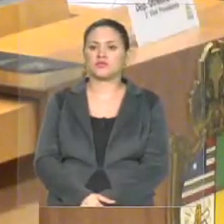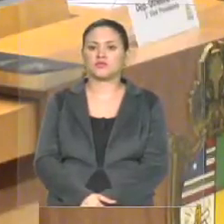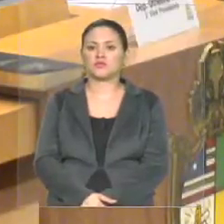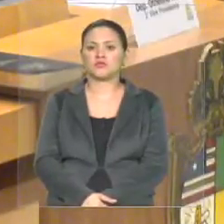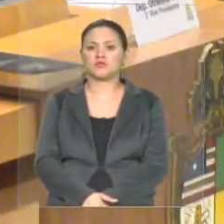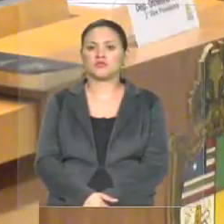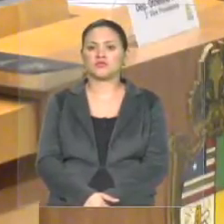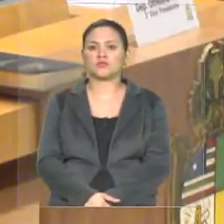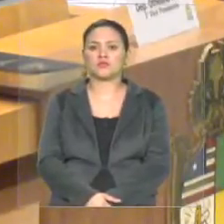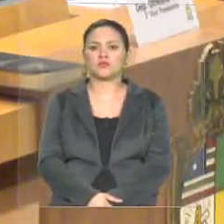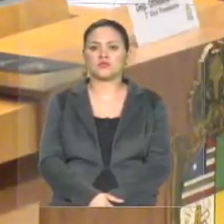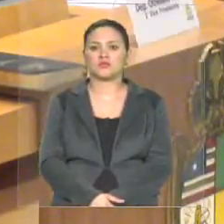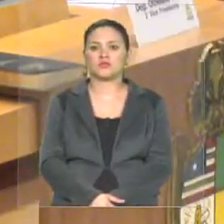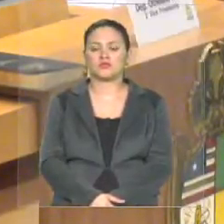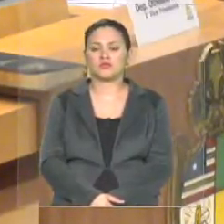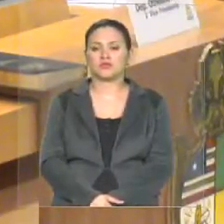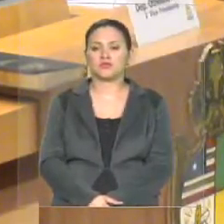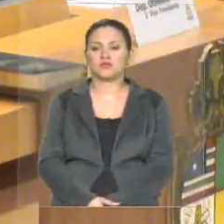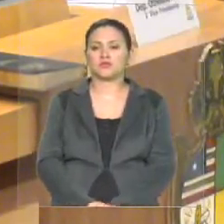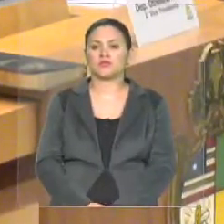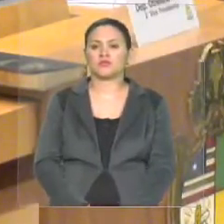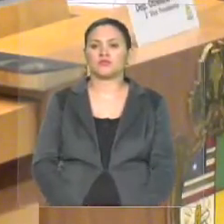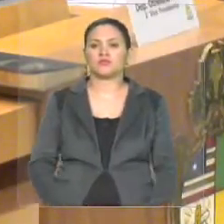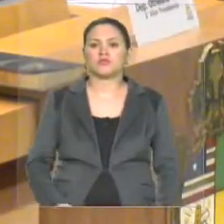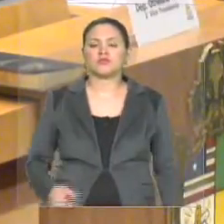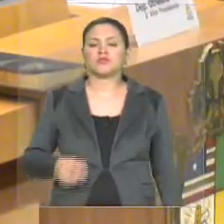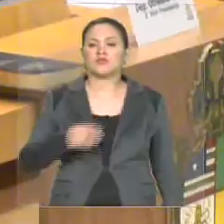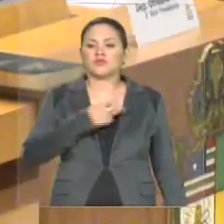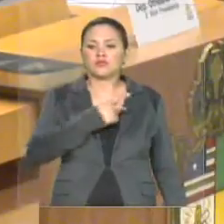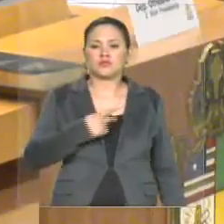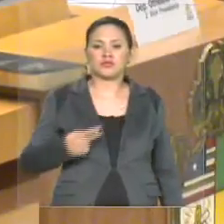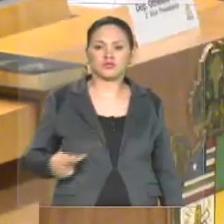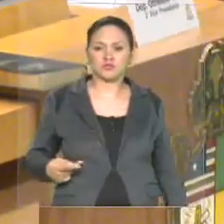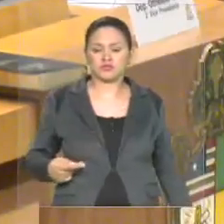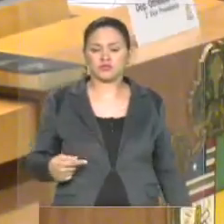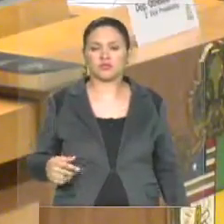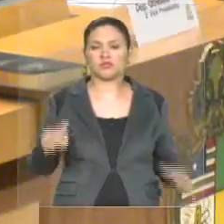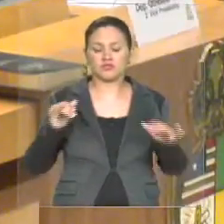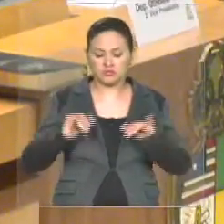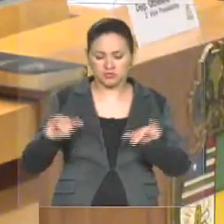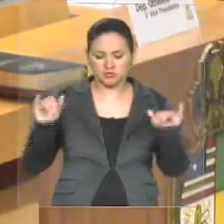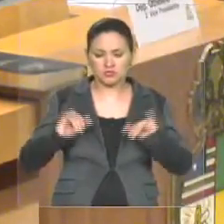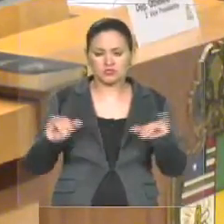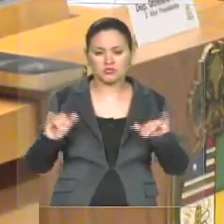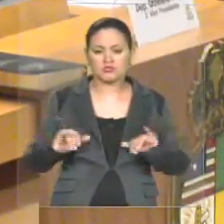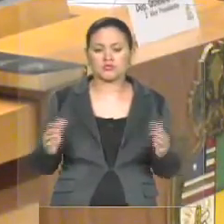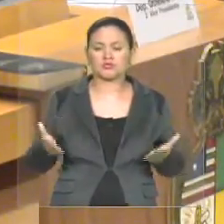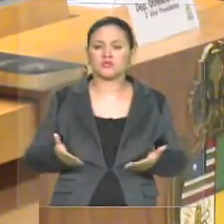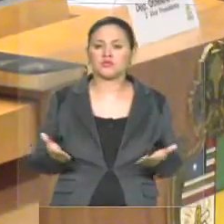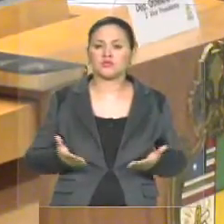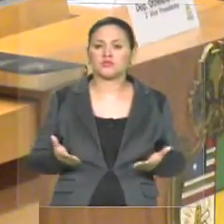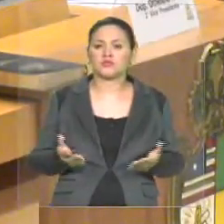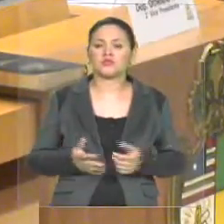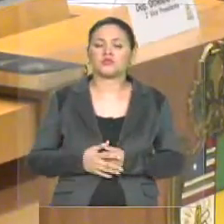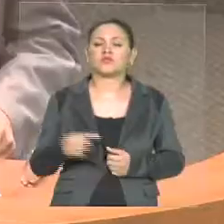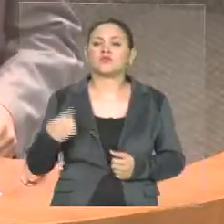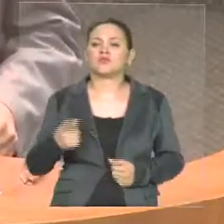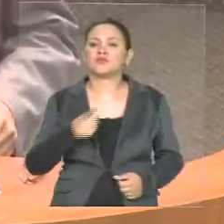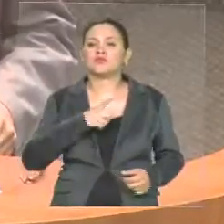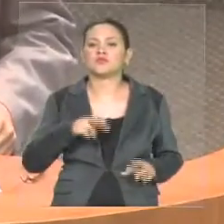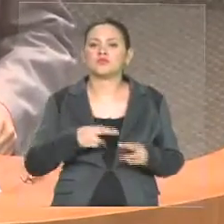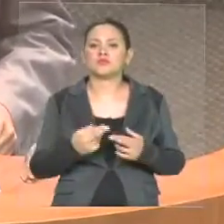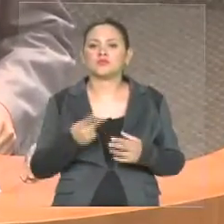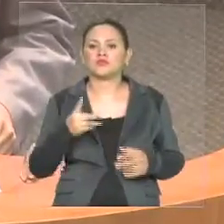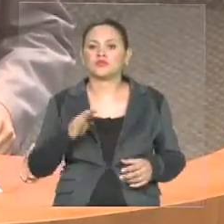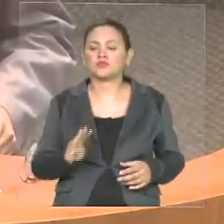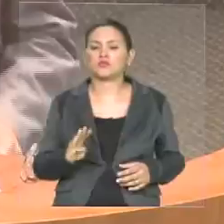Senhor presidente, eu gostaria de registrar, nós tivemos audiência pública lá em Pindaré Mirim,